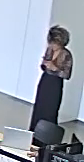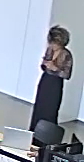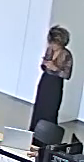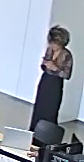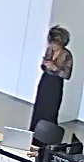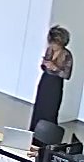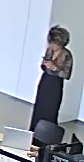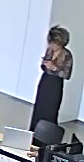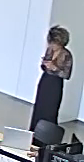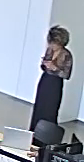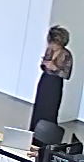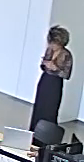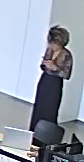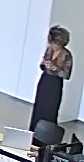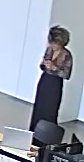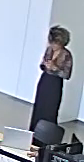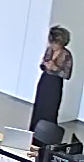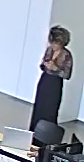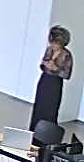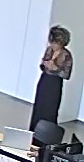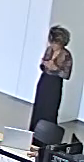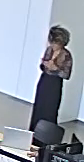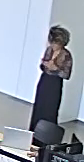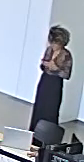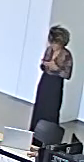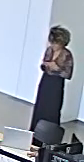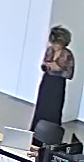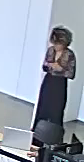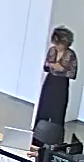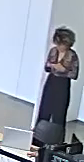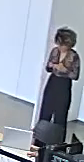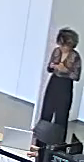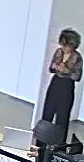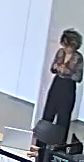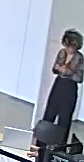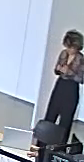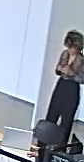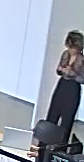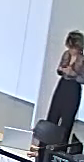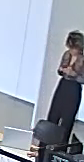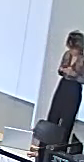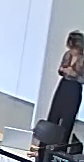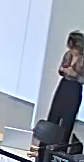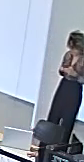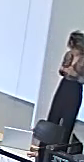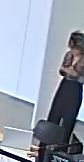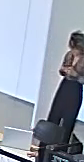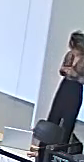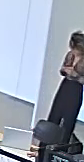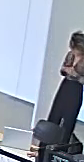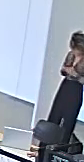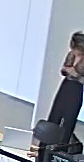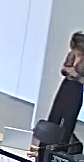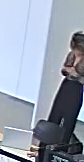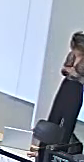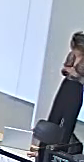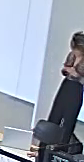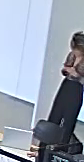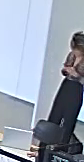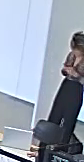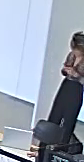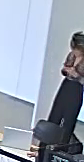mulher, enfermeiras em hospitais, comunidades eclesiais de base e pontinho, pontinho, não é? Então,